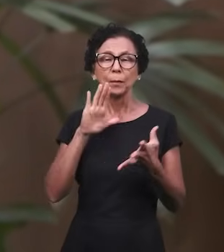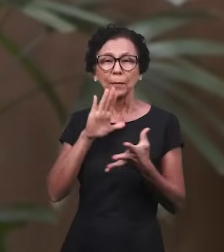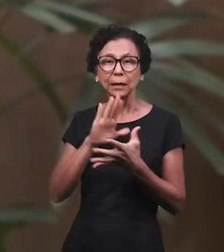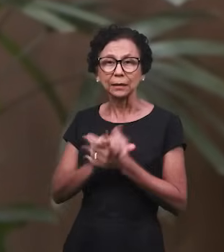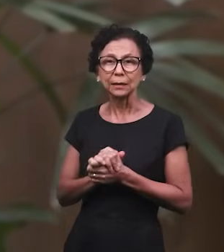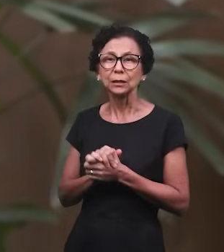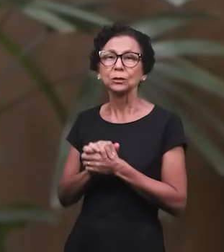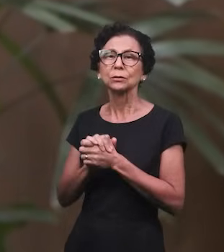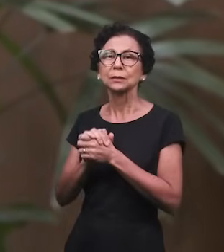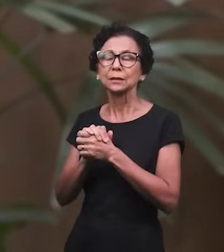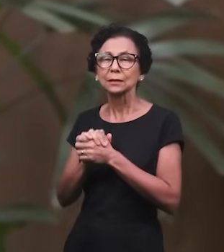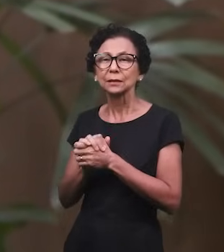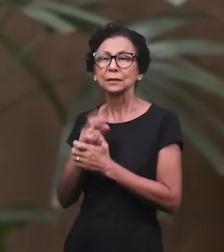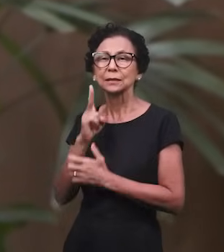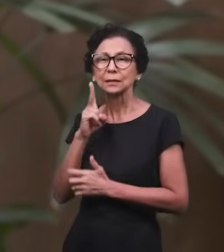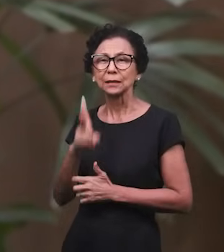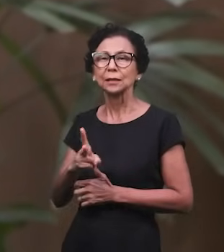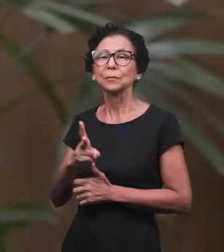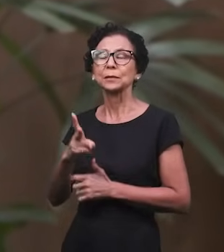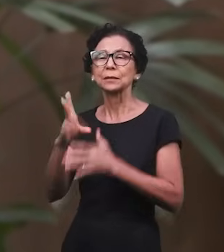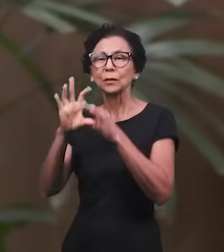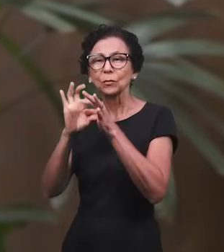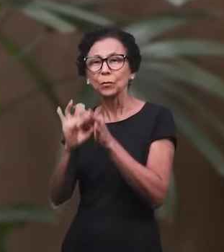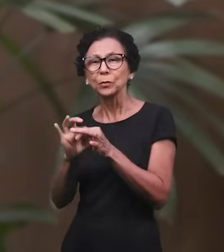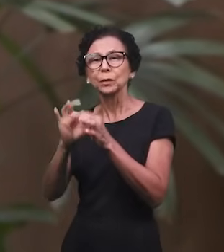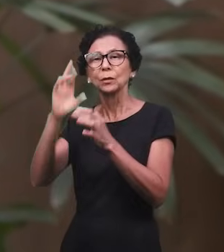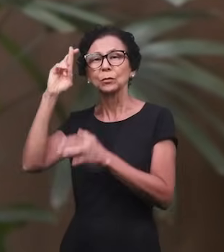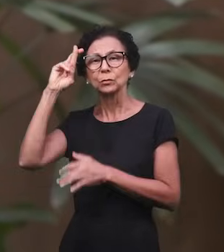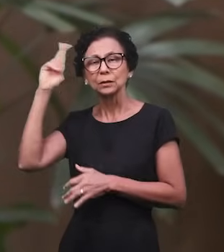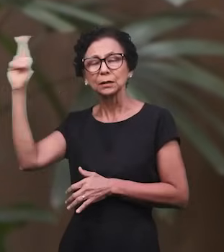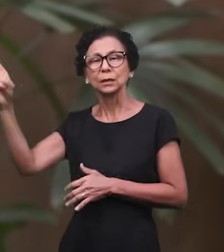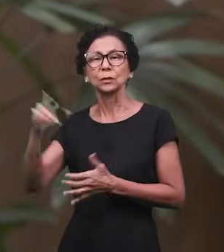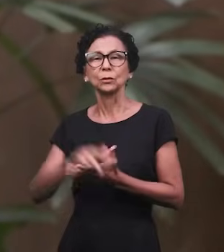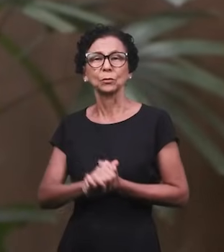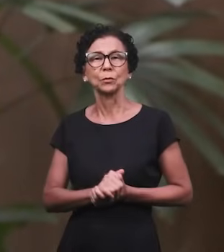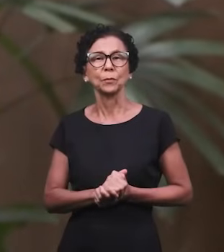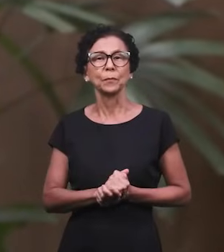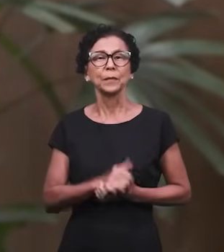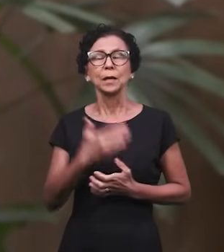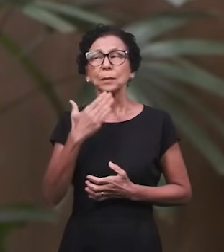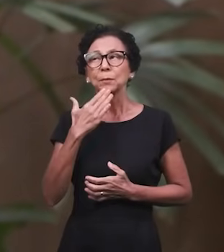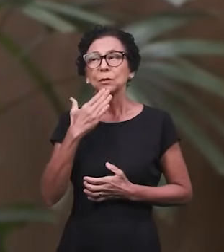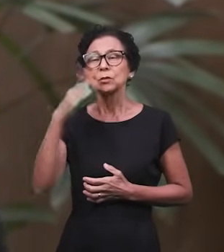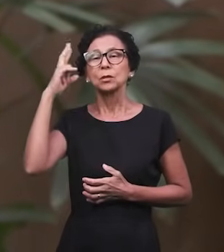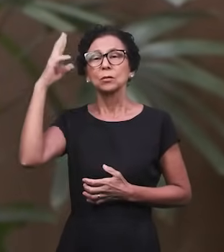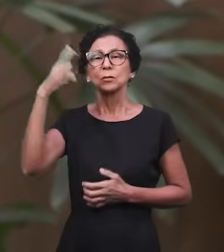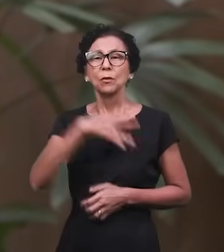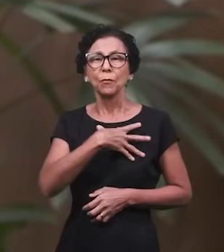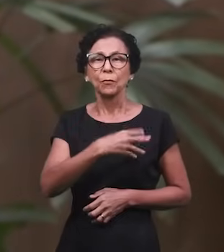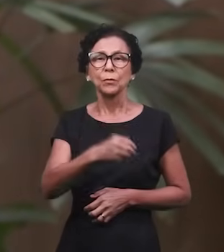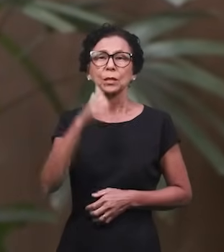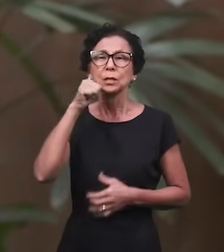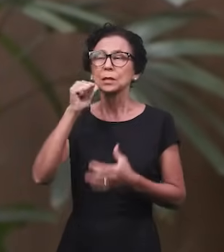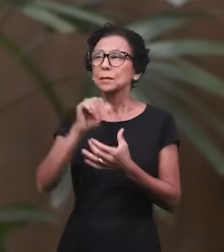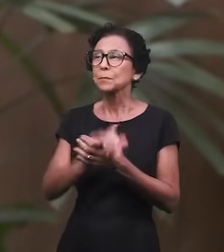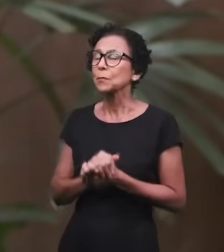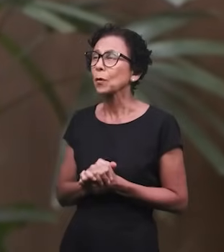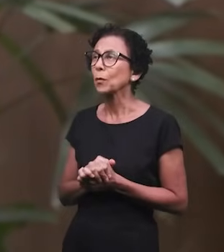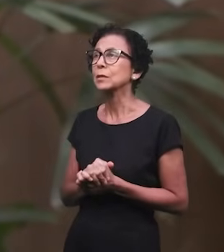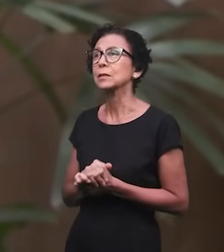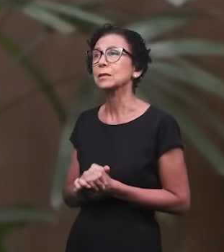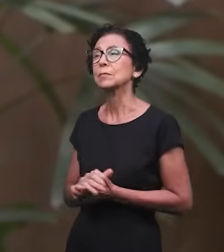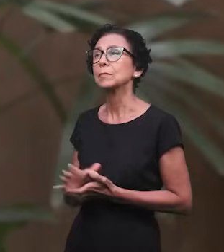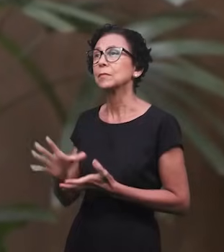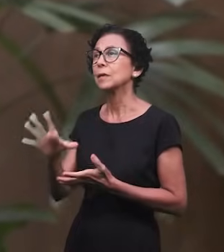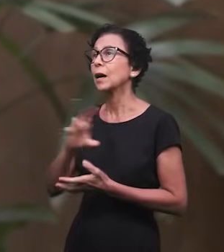levar sua família em oração sua esposa seus filhos e pedir ao Senhor Não só isso Senhor me dê